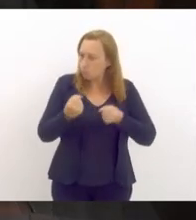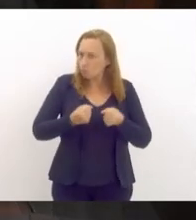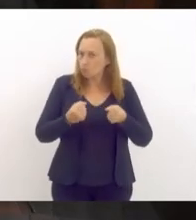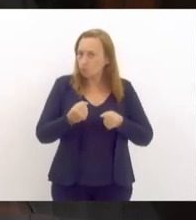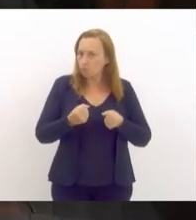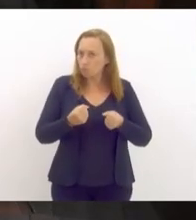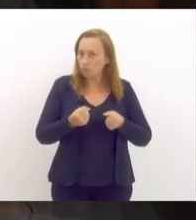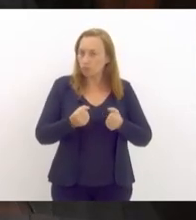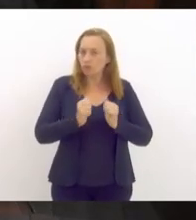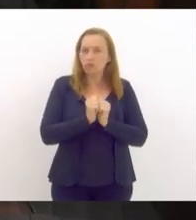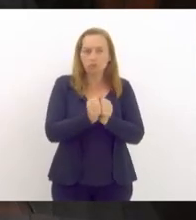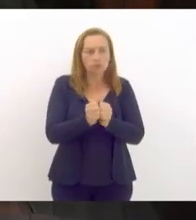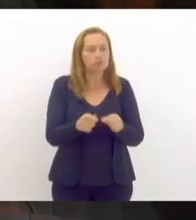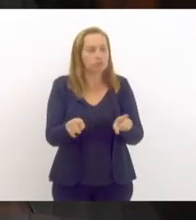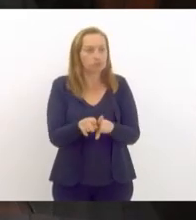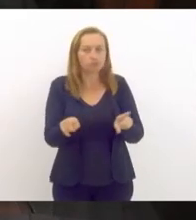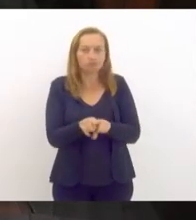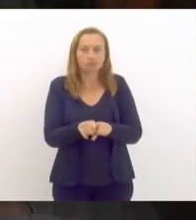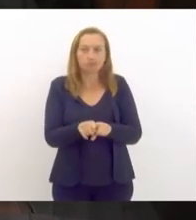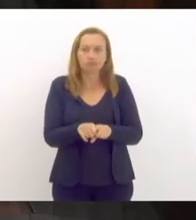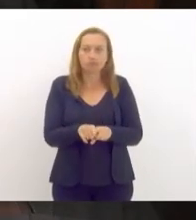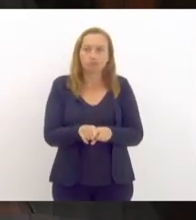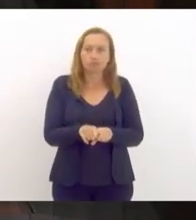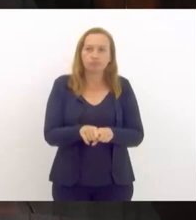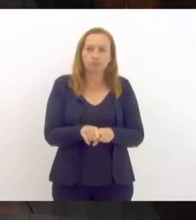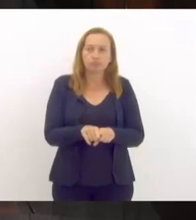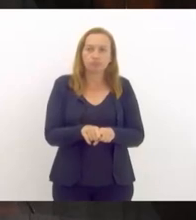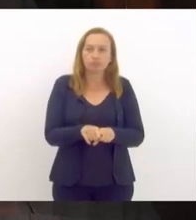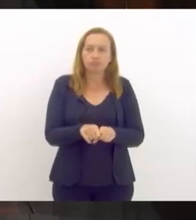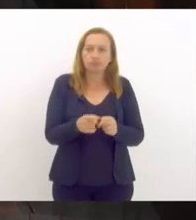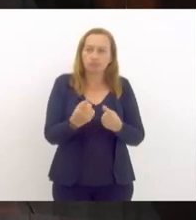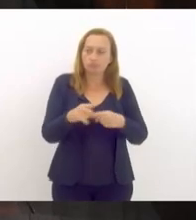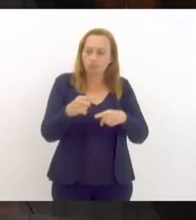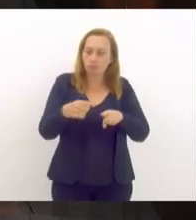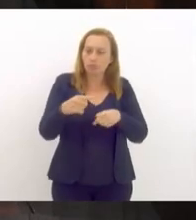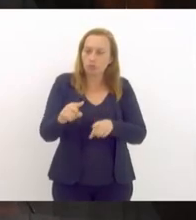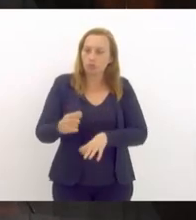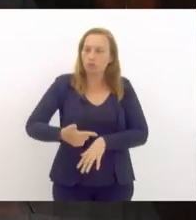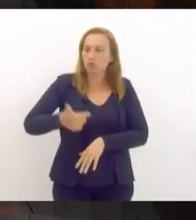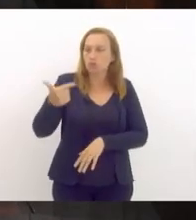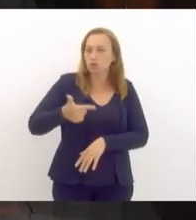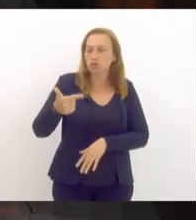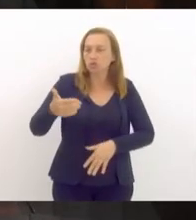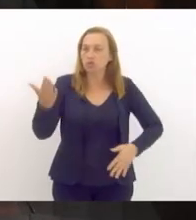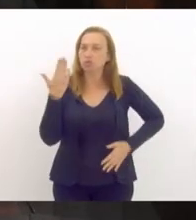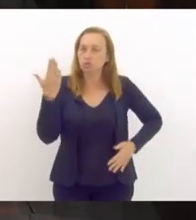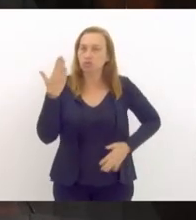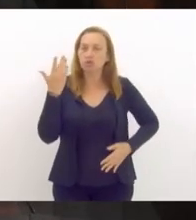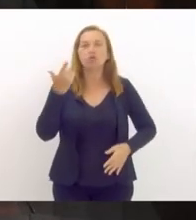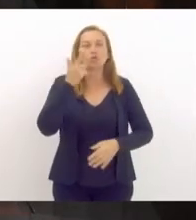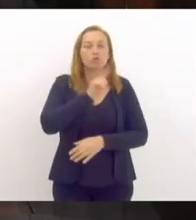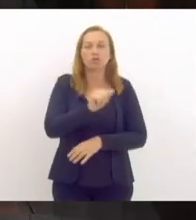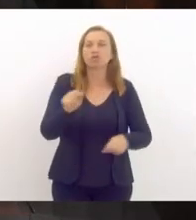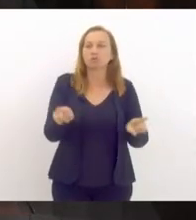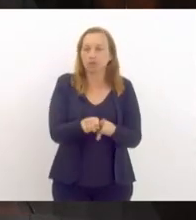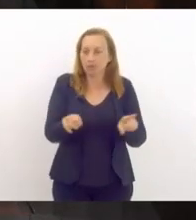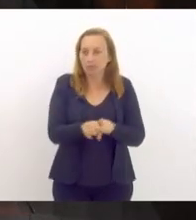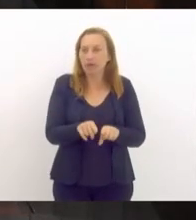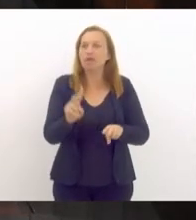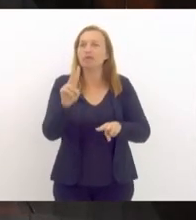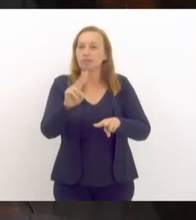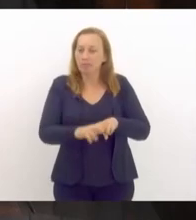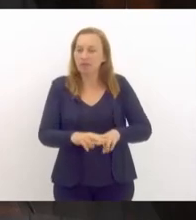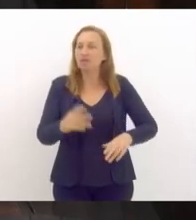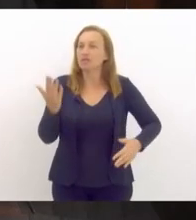tiveram contido ali eu fui sair em perseguição atrás do segundo conseguimos glória a isto prendi também